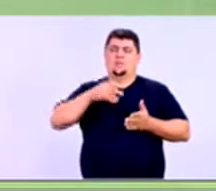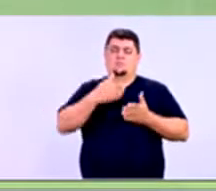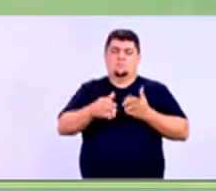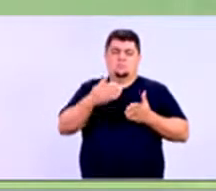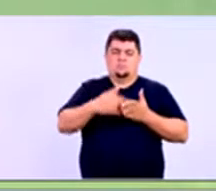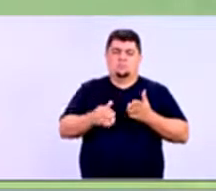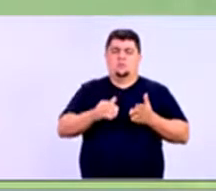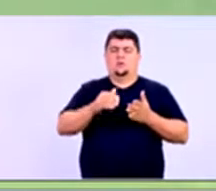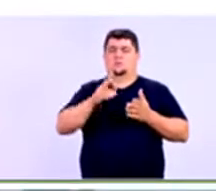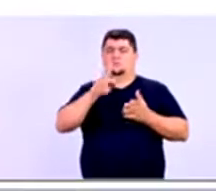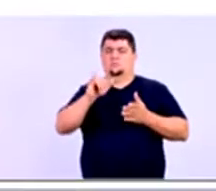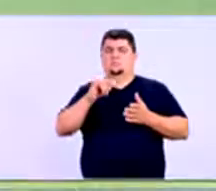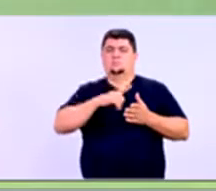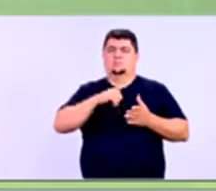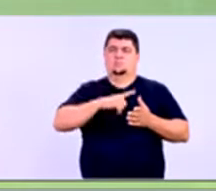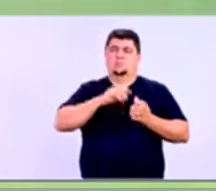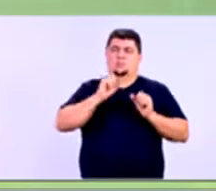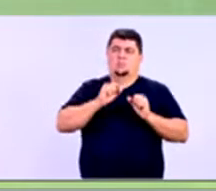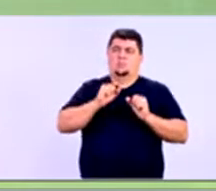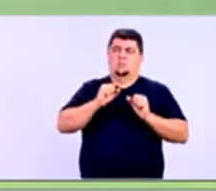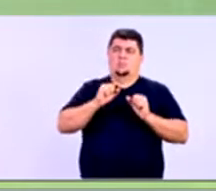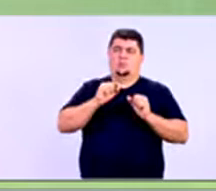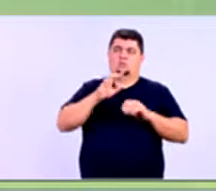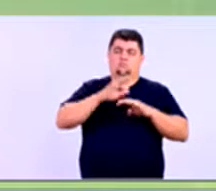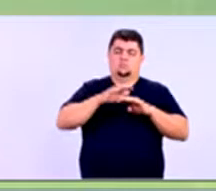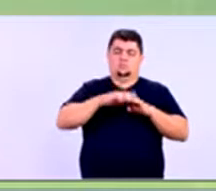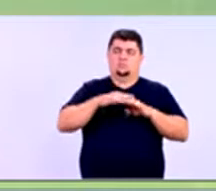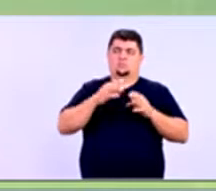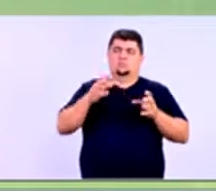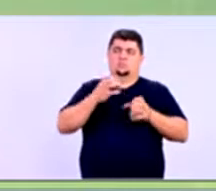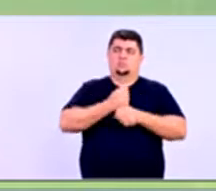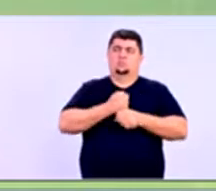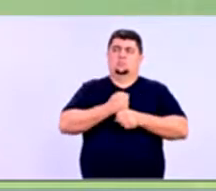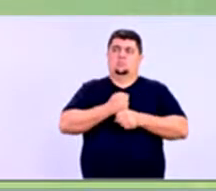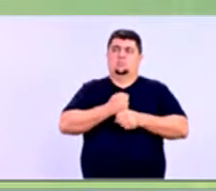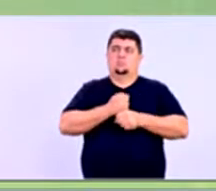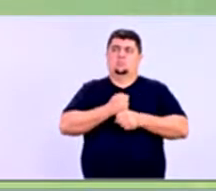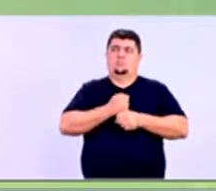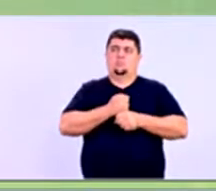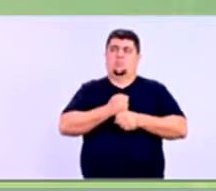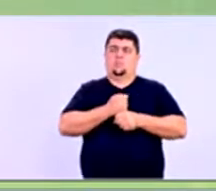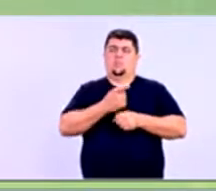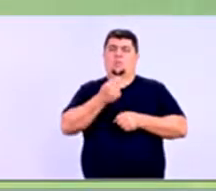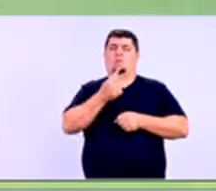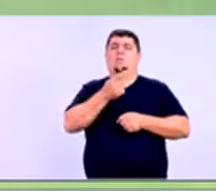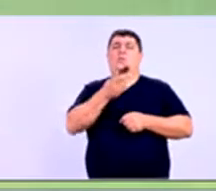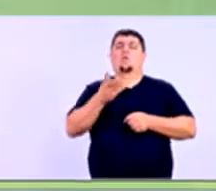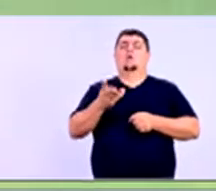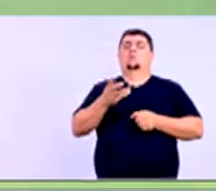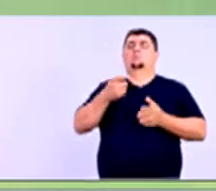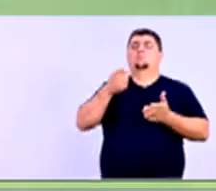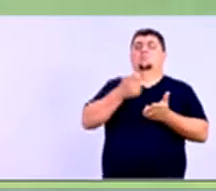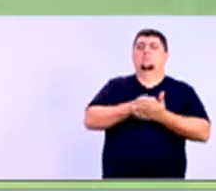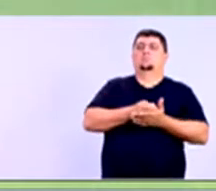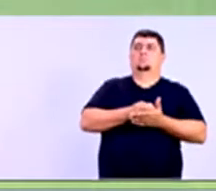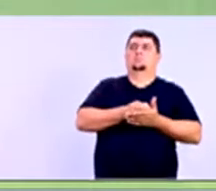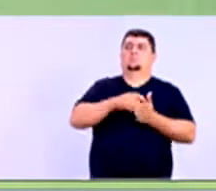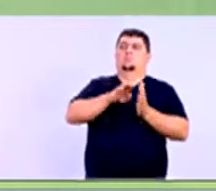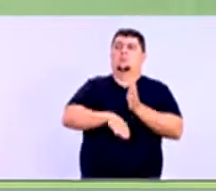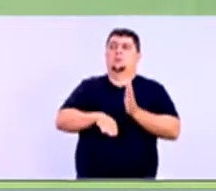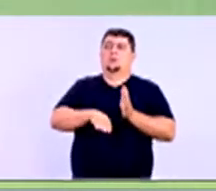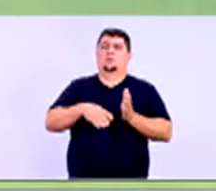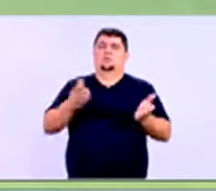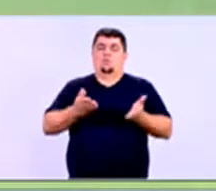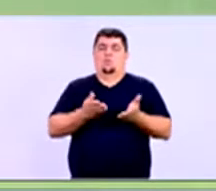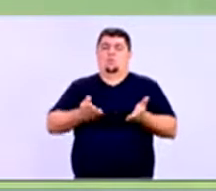de um bem, e ele pode ser calculado através dessa expressão: custo de aquisição menos o que ele vai estar